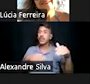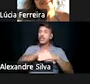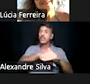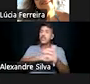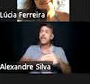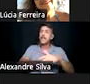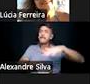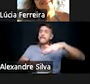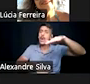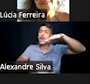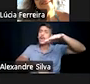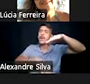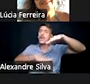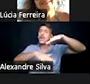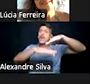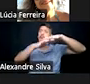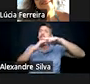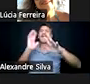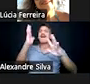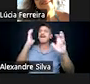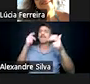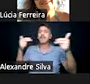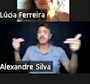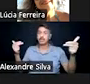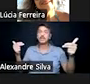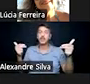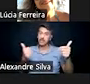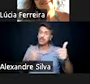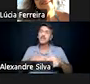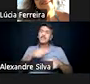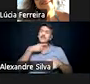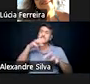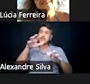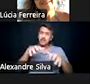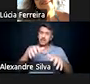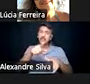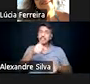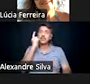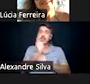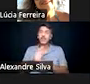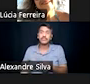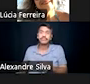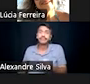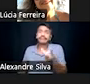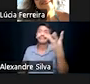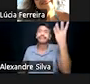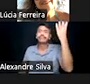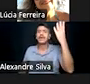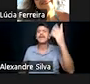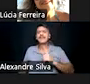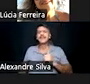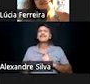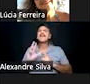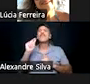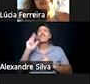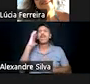fósseis vegetais. Então, quando essas minas são abertas, são encontradas centenas, milhares de troncos